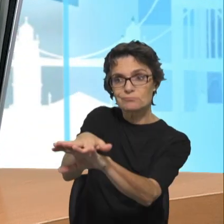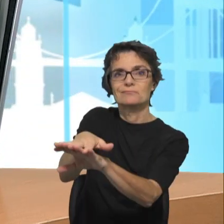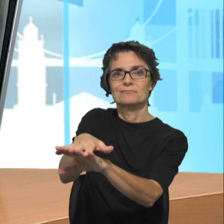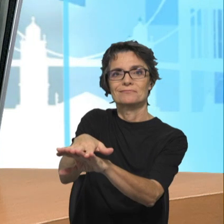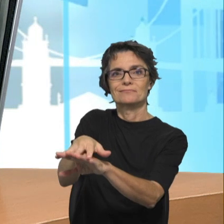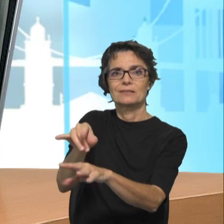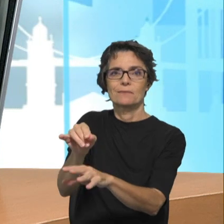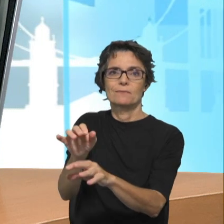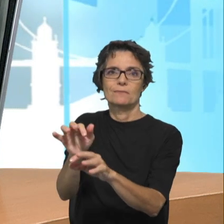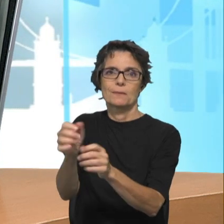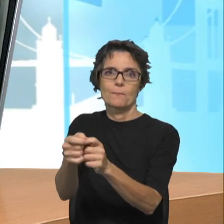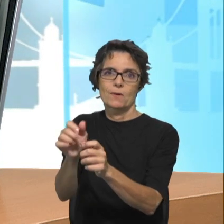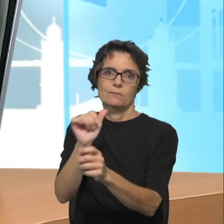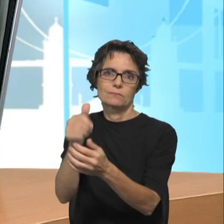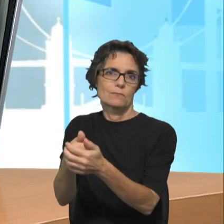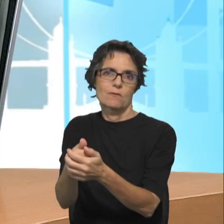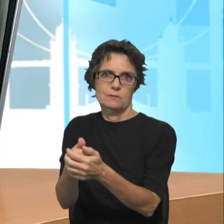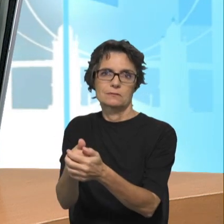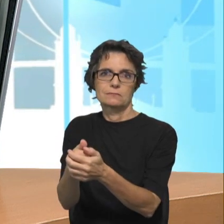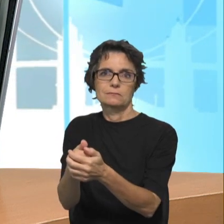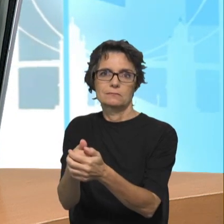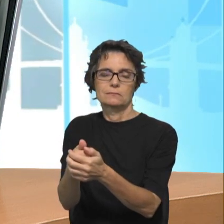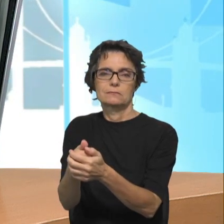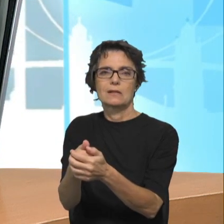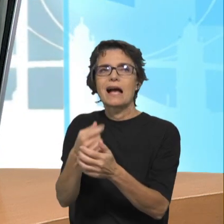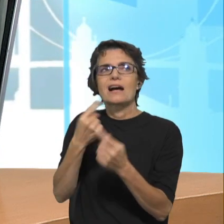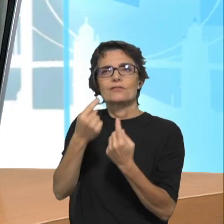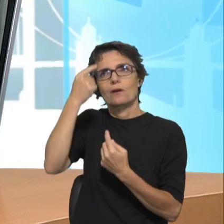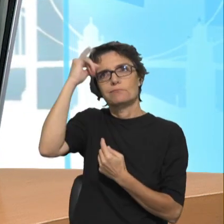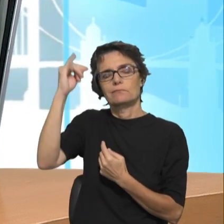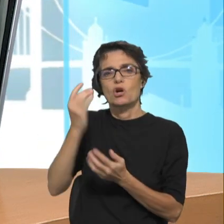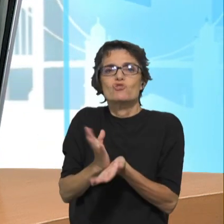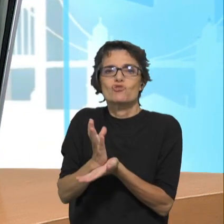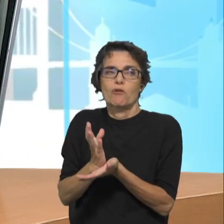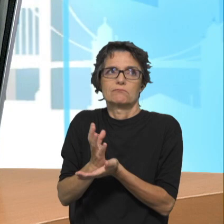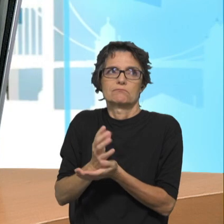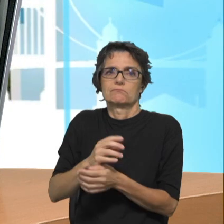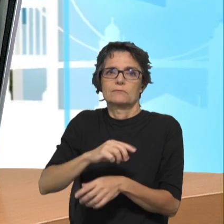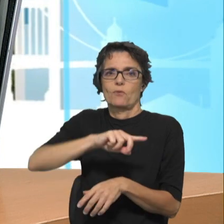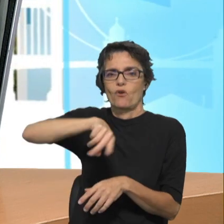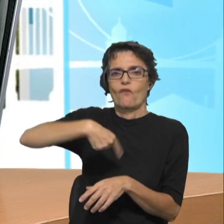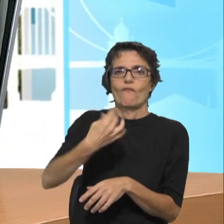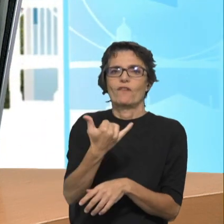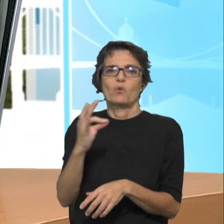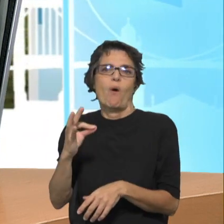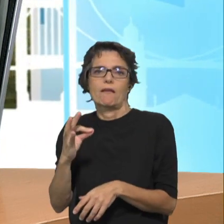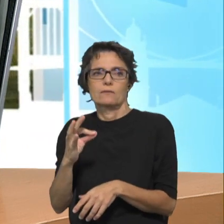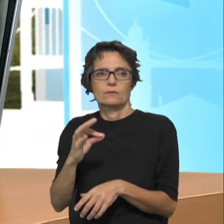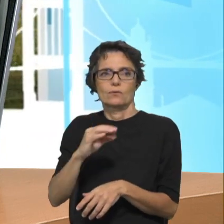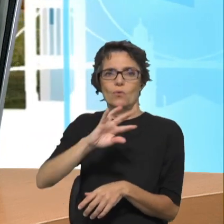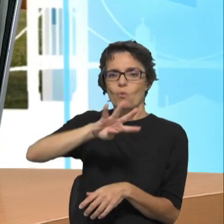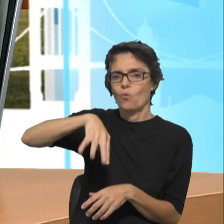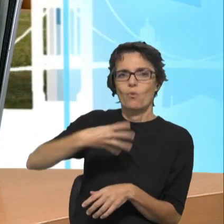e não aquela ideia de que é para as últimas 24 horas ou 48 horas, e já não se faz